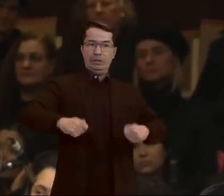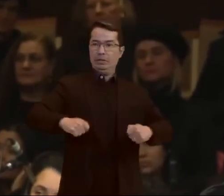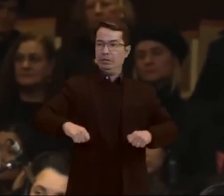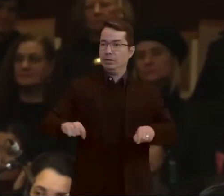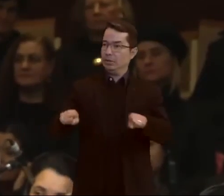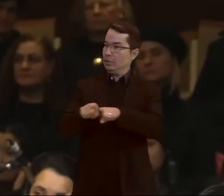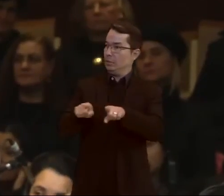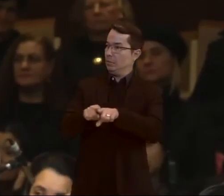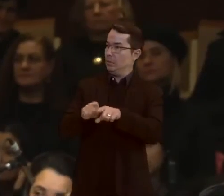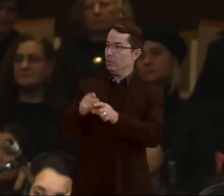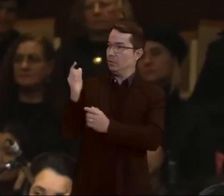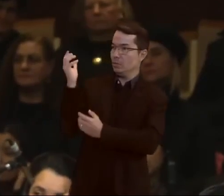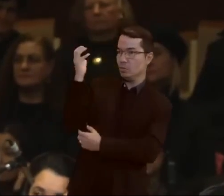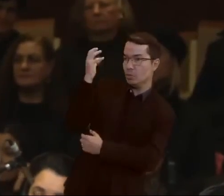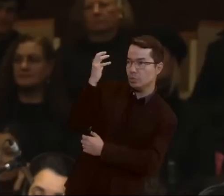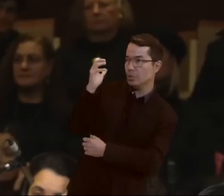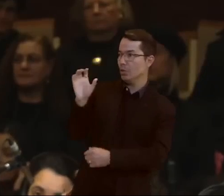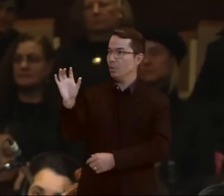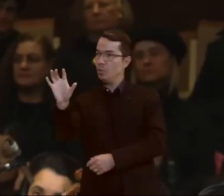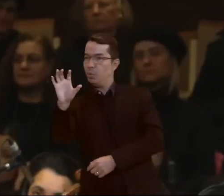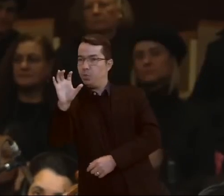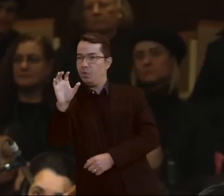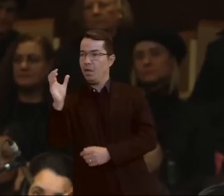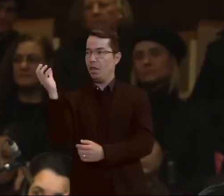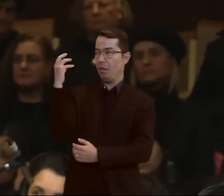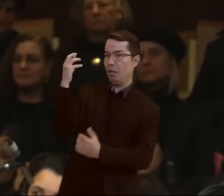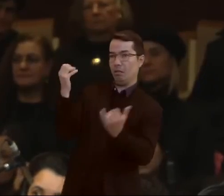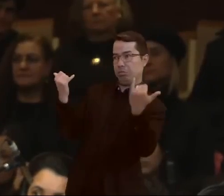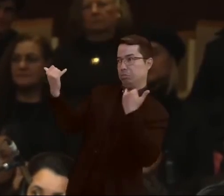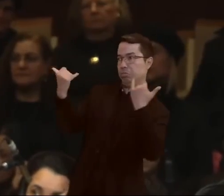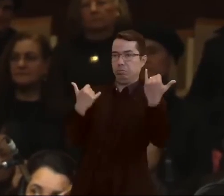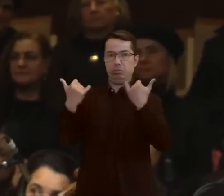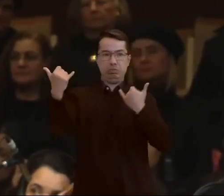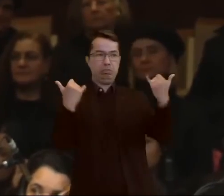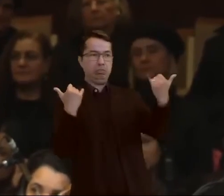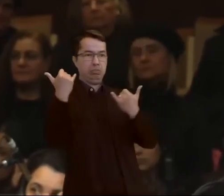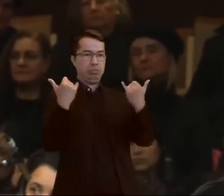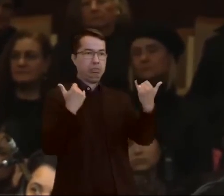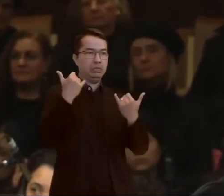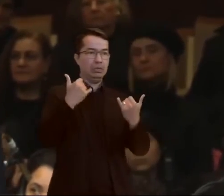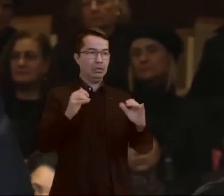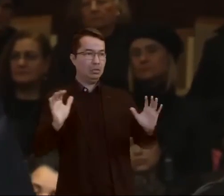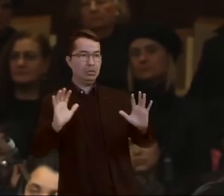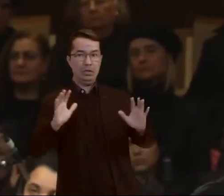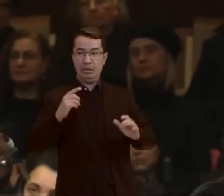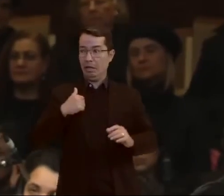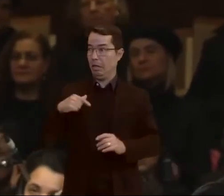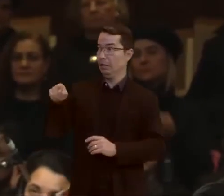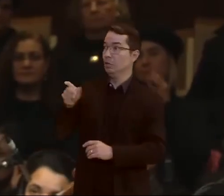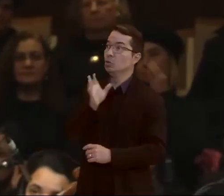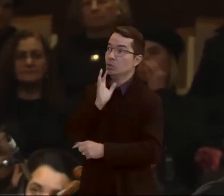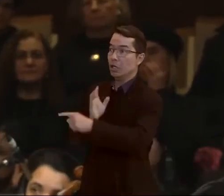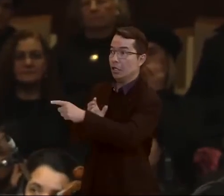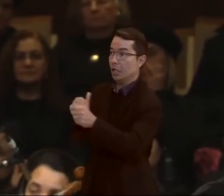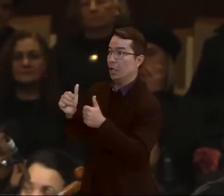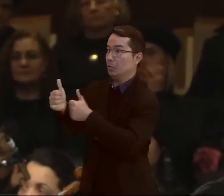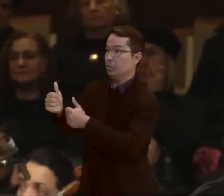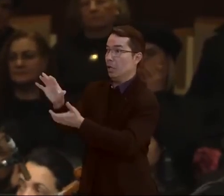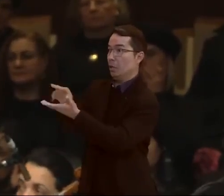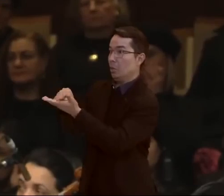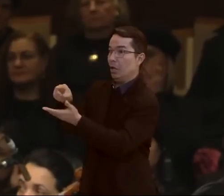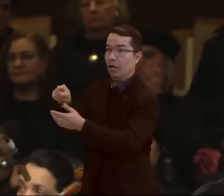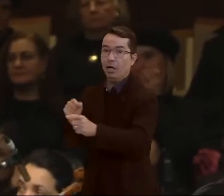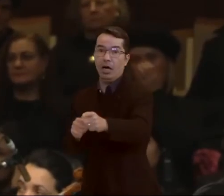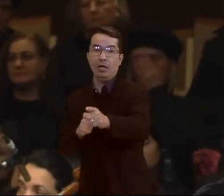ser arrastado pela opinião do João, do Pedro, da Maria, do fulano de tal. Eu sou seguidor do Antônio, depois eu vou seguir